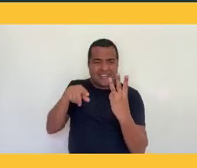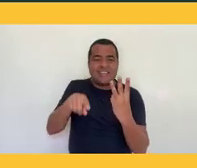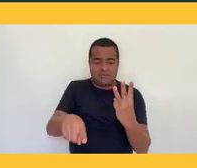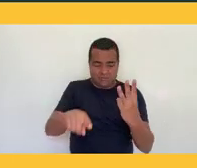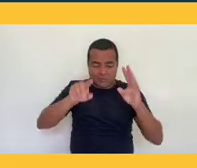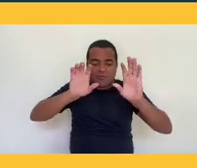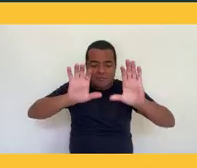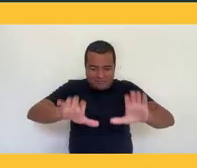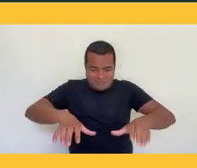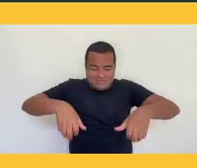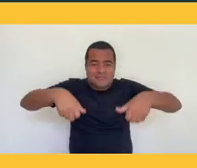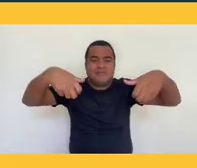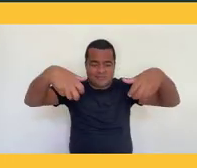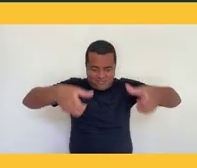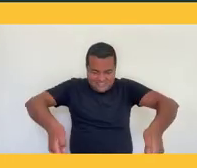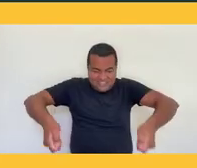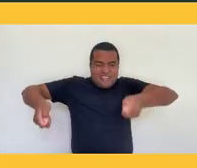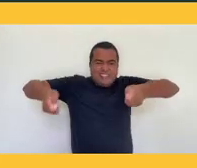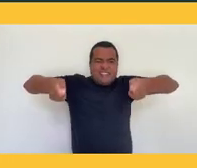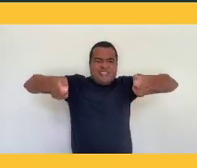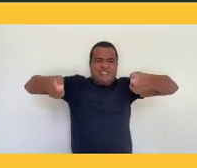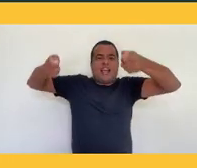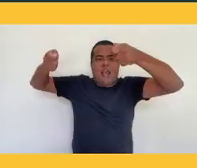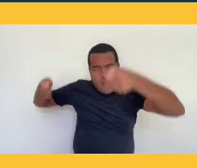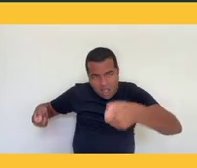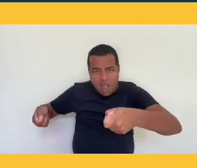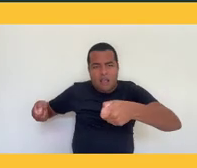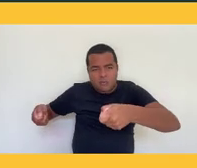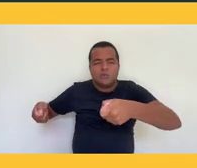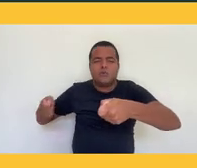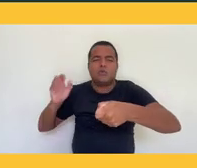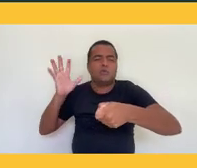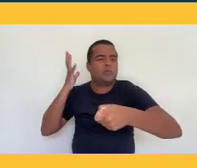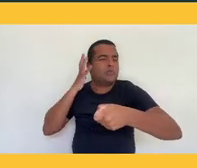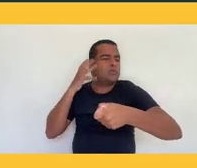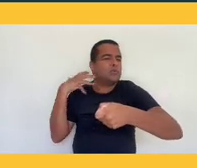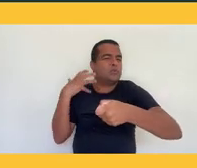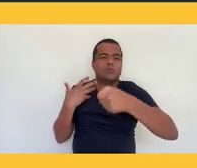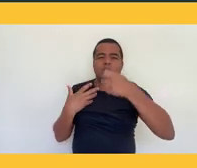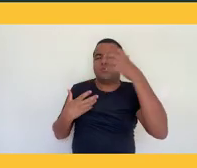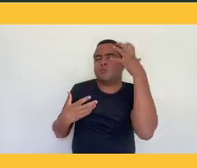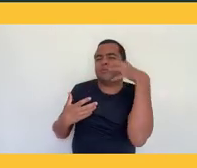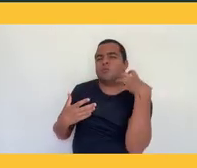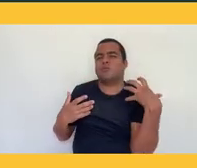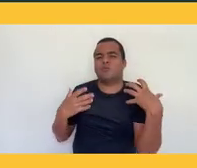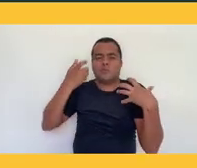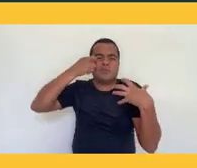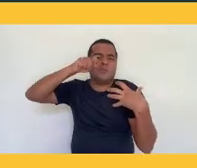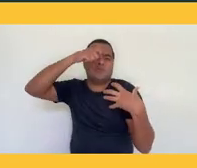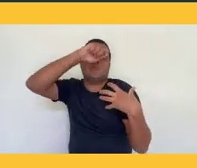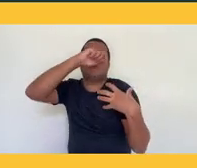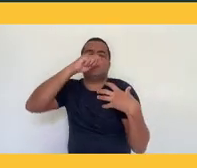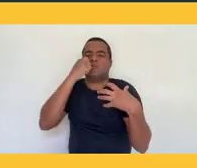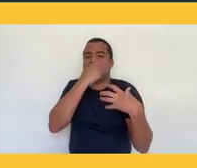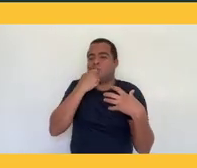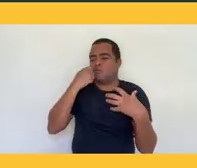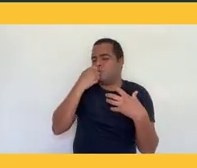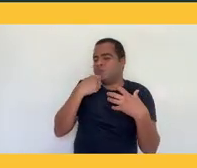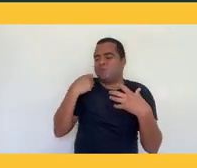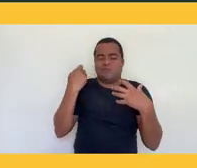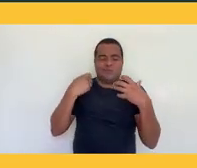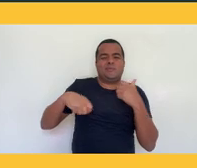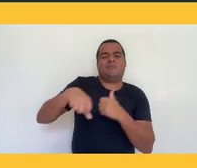inteiras, cabe uma penteadeira. Cabe nós dois, cabe até